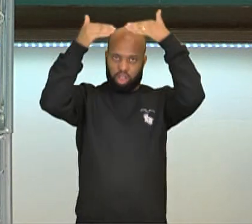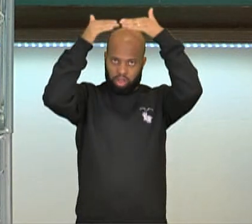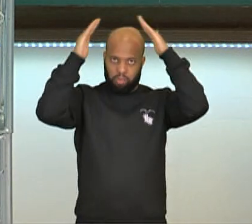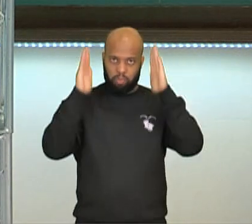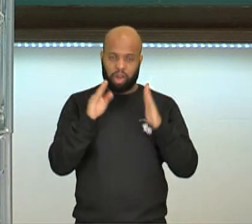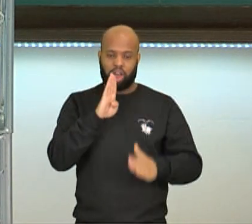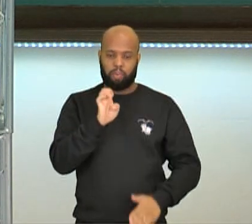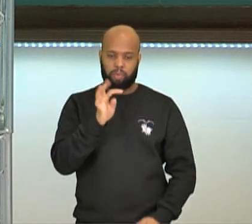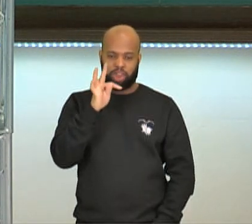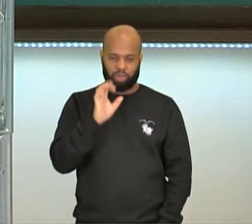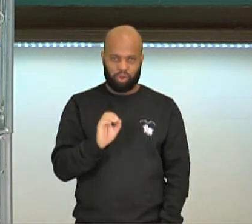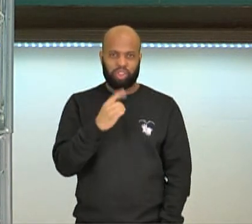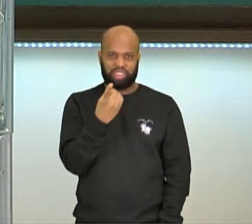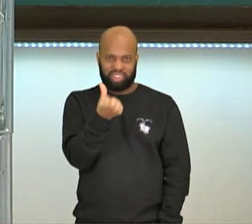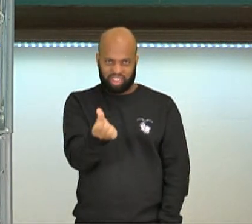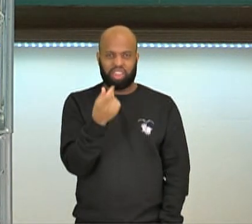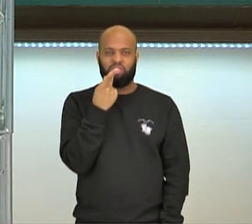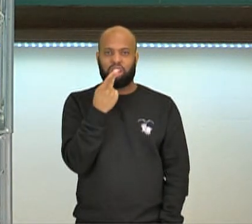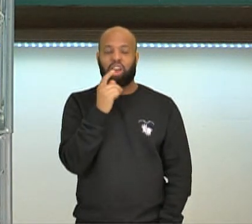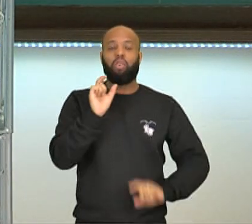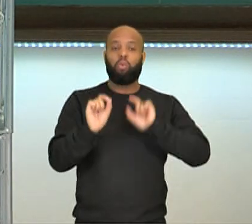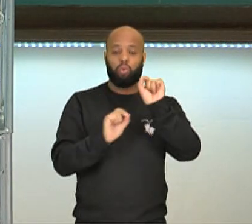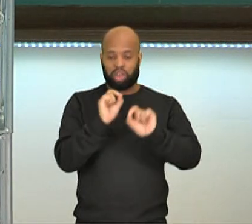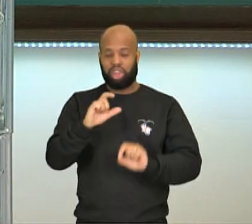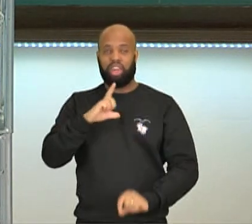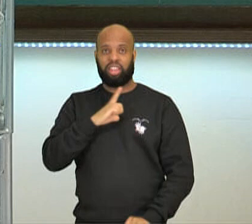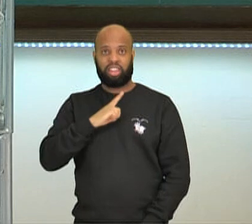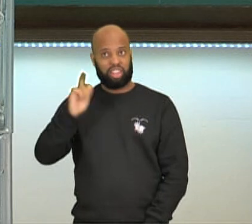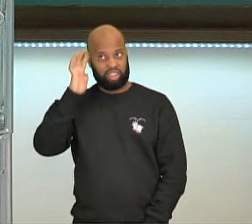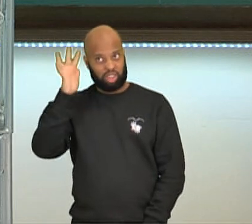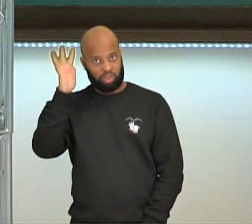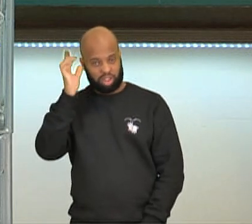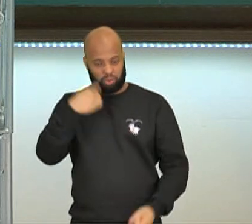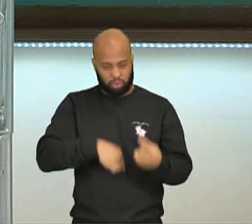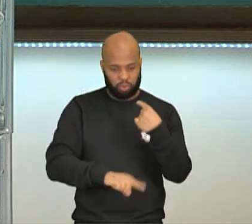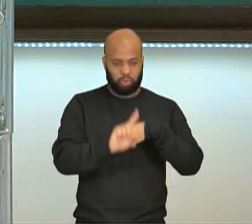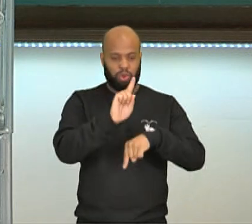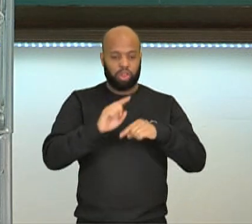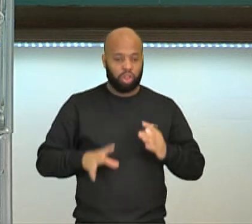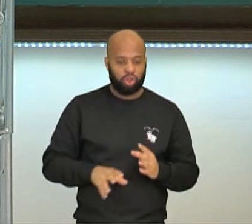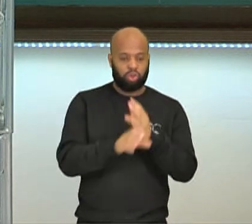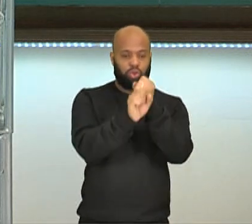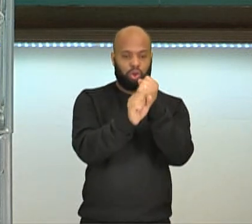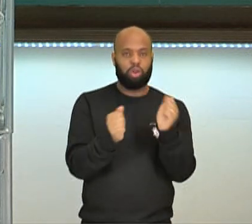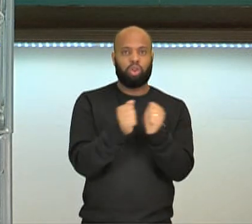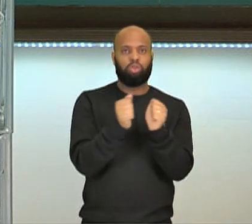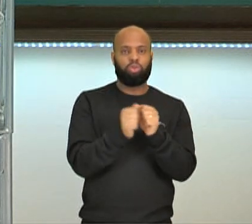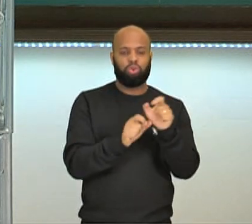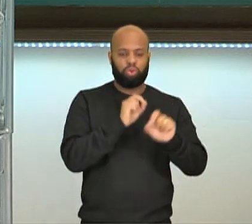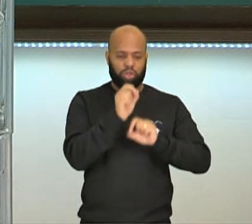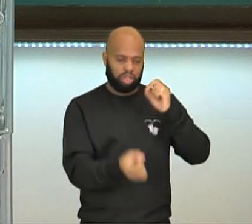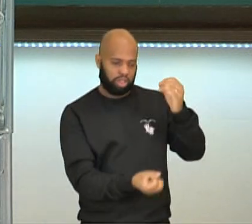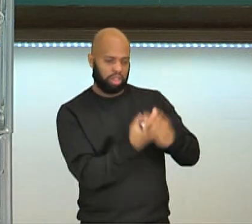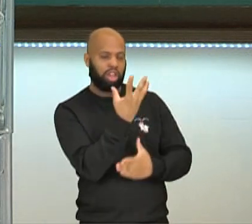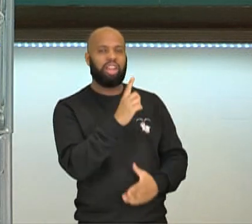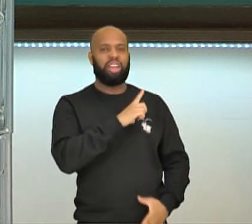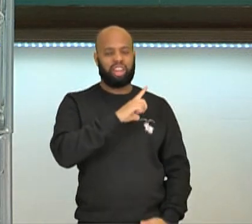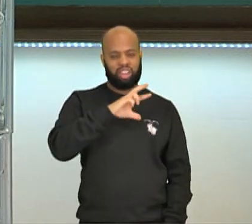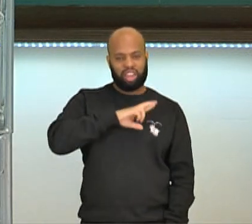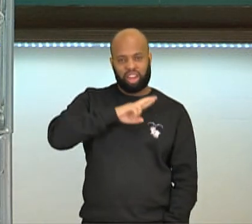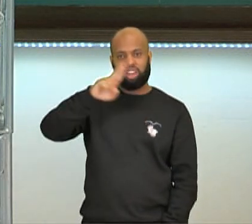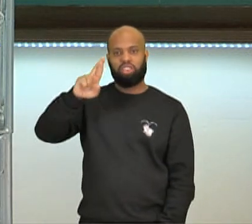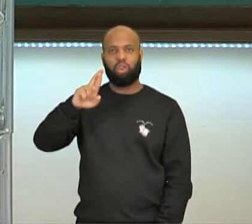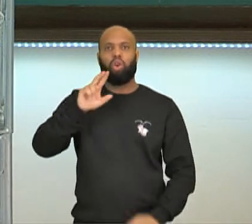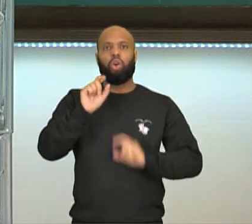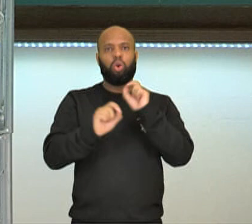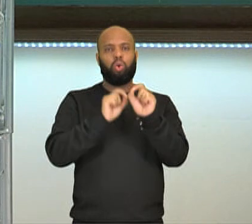Bento XVI falava, olha, legal é pegar a teoria evolucionista e somar com o criacionismo, nos pontos que está faltando.